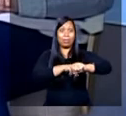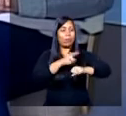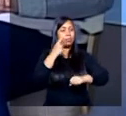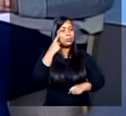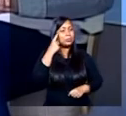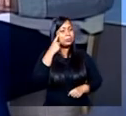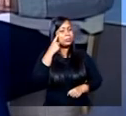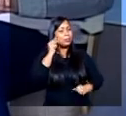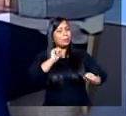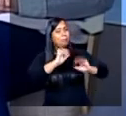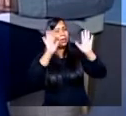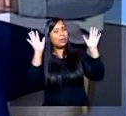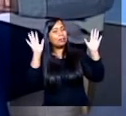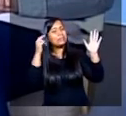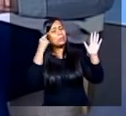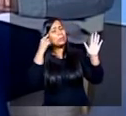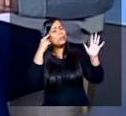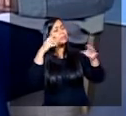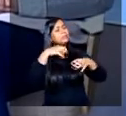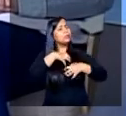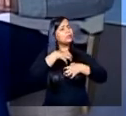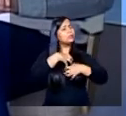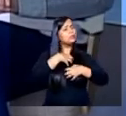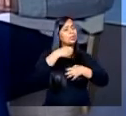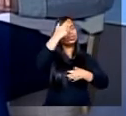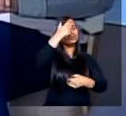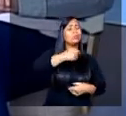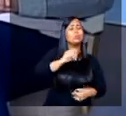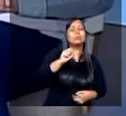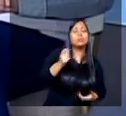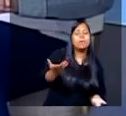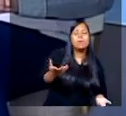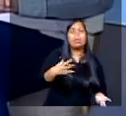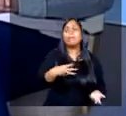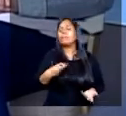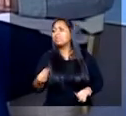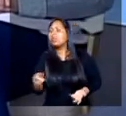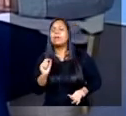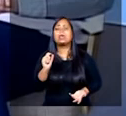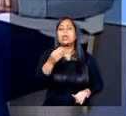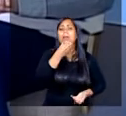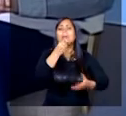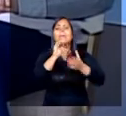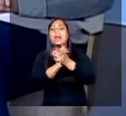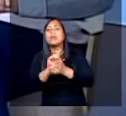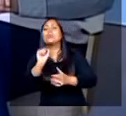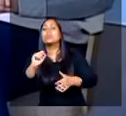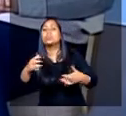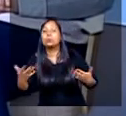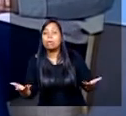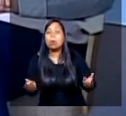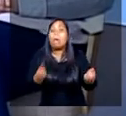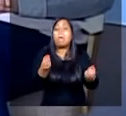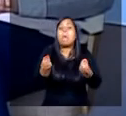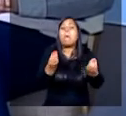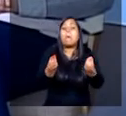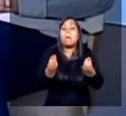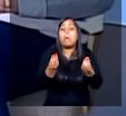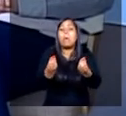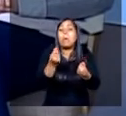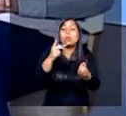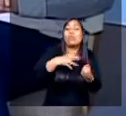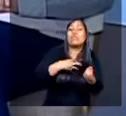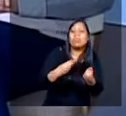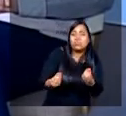transparência maior dos seus sentimentos, de quem é você enquanto filha, quem é o marido enquanto filho, como é que vai ser o seu